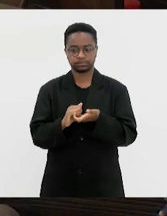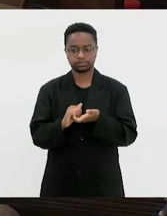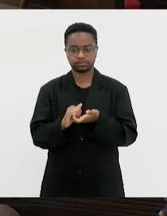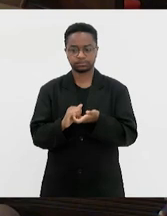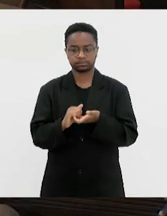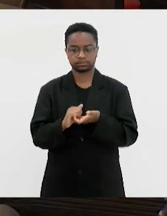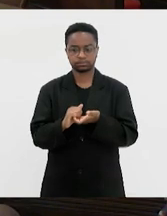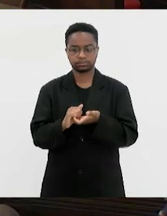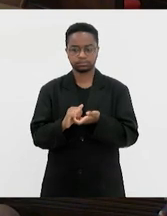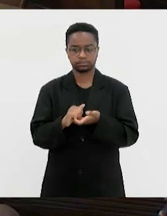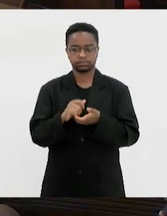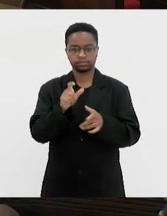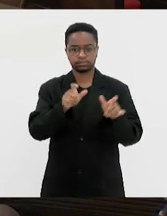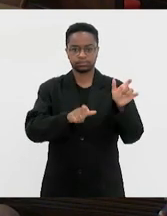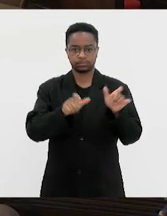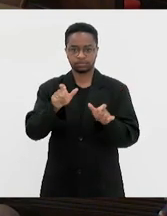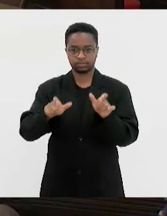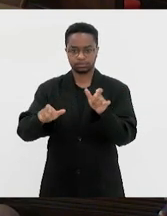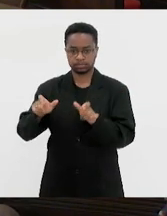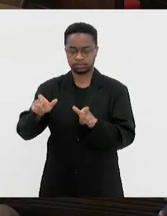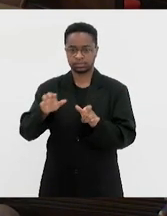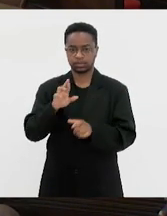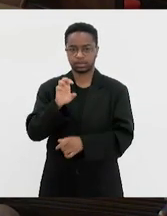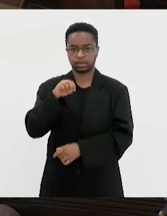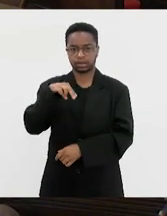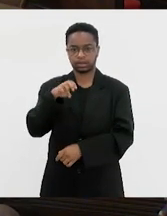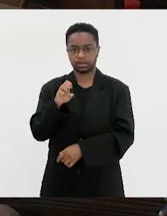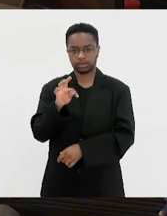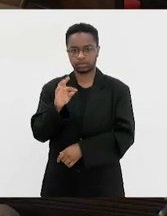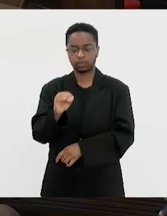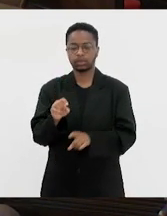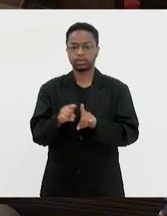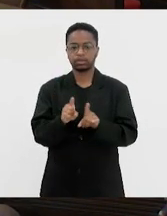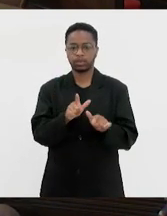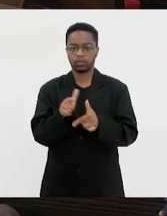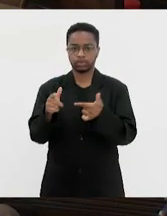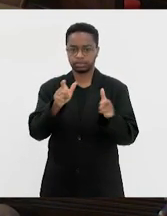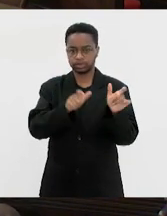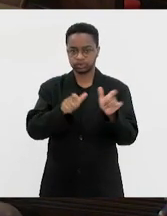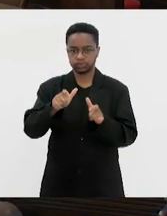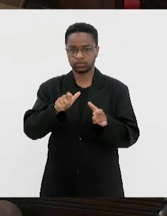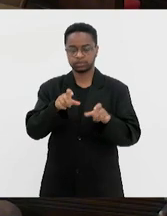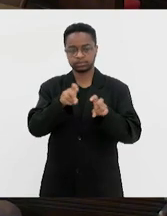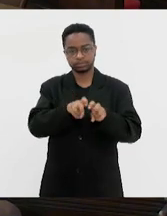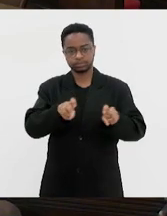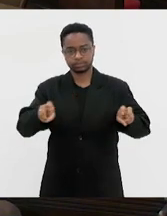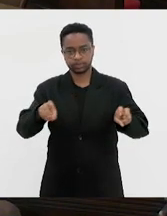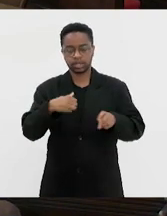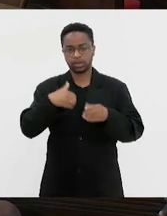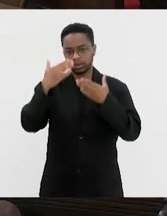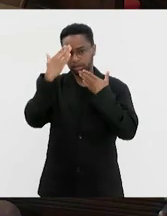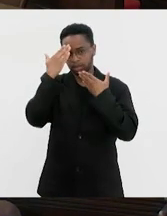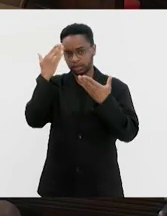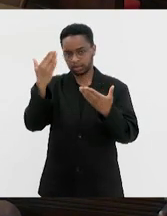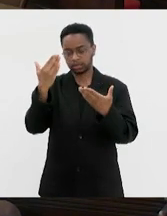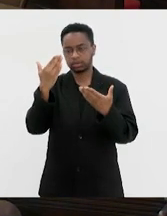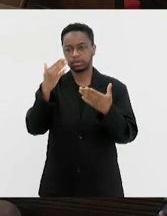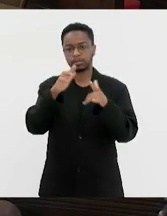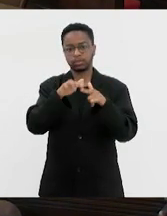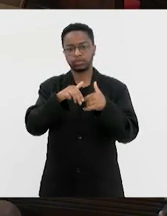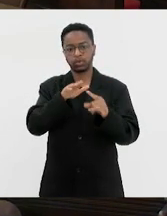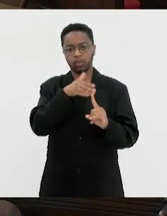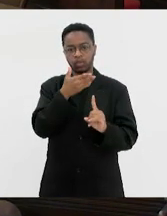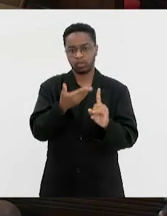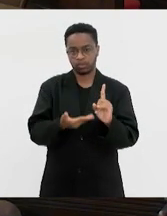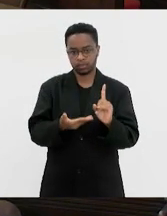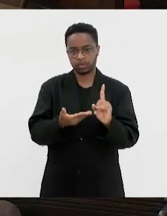o Renato Miranda, cumprimento também os demais da mesa. Quero te agradecer, Renato, pela essa homenagem, não só pelo